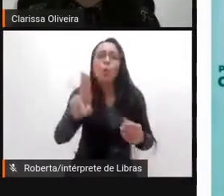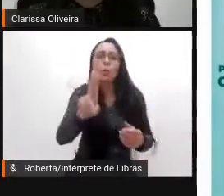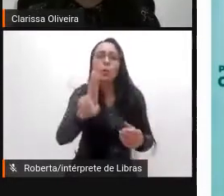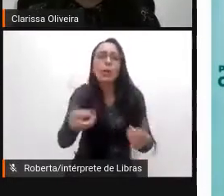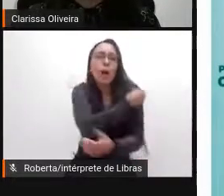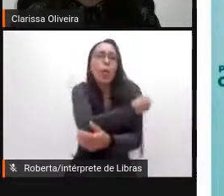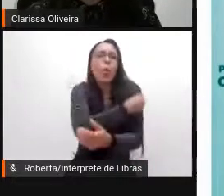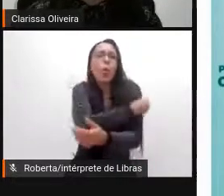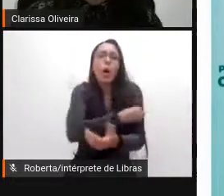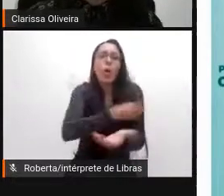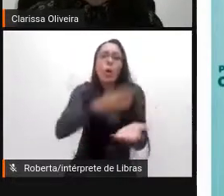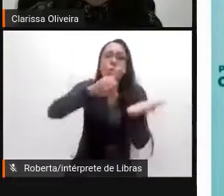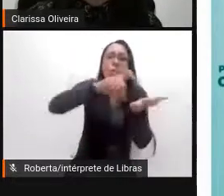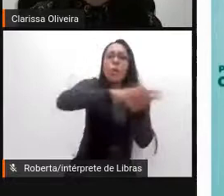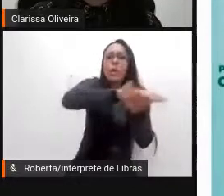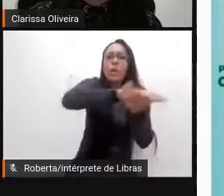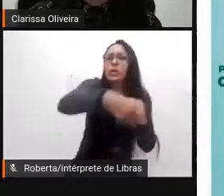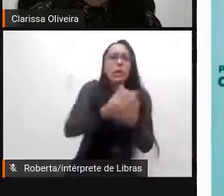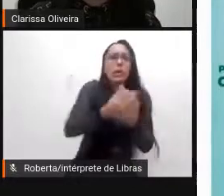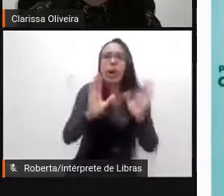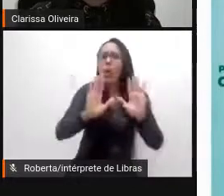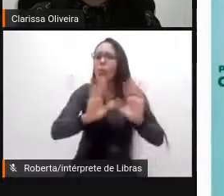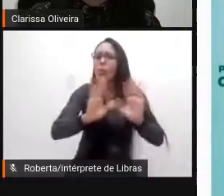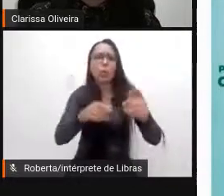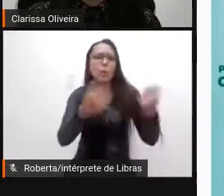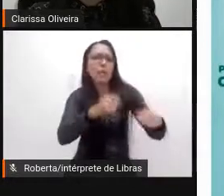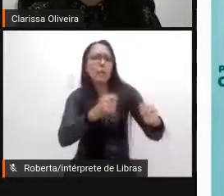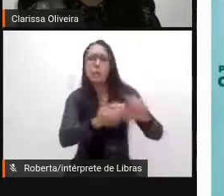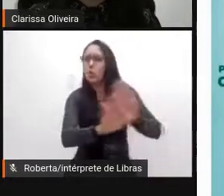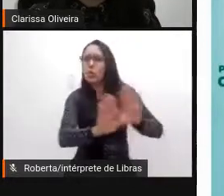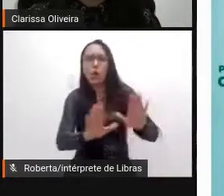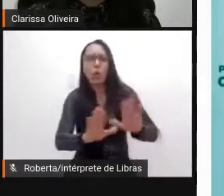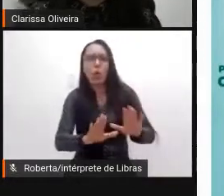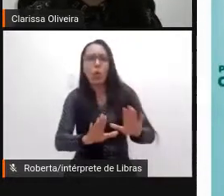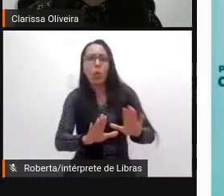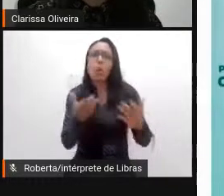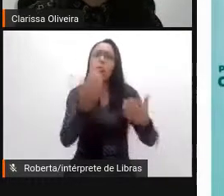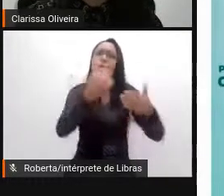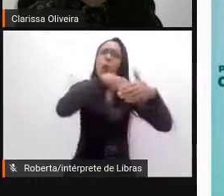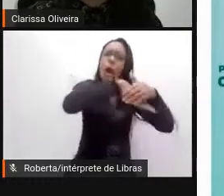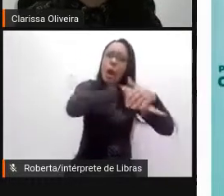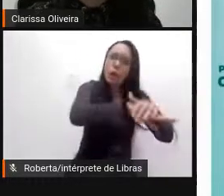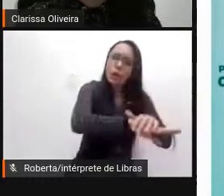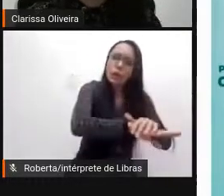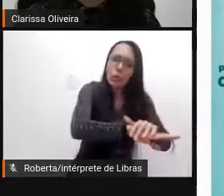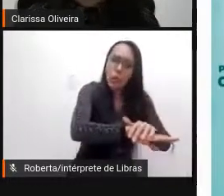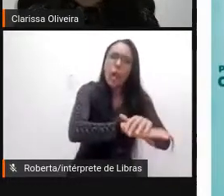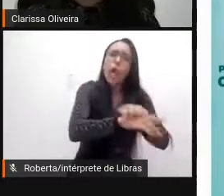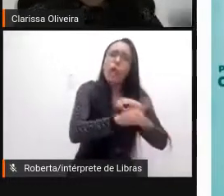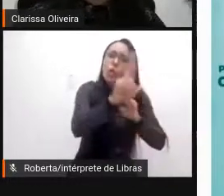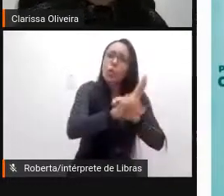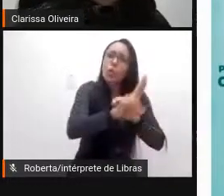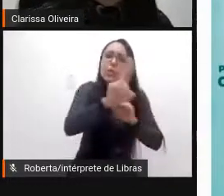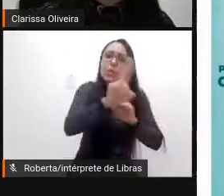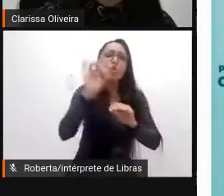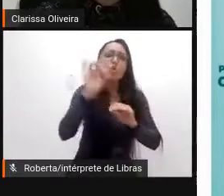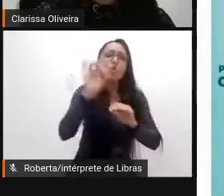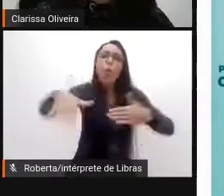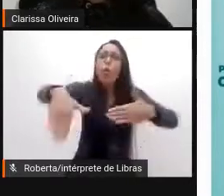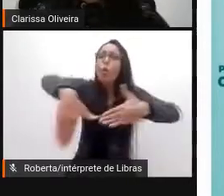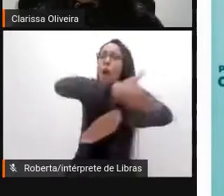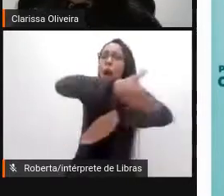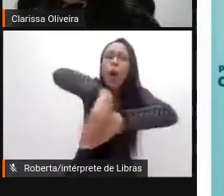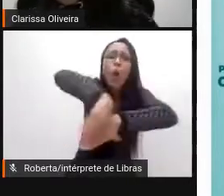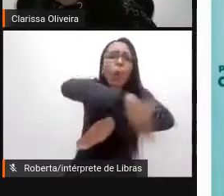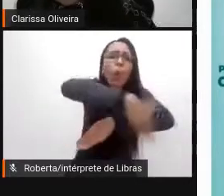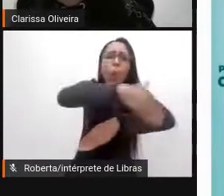álcool a 70%. Eu deixo ele guardado já para economizar e só utilizar quando eu estiver na rua, quando eu precisar pegar um ônibus,